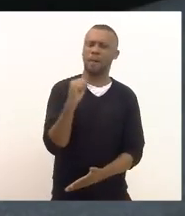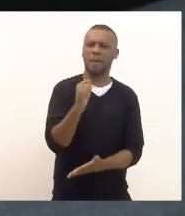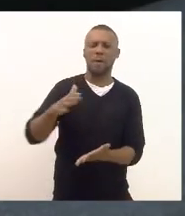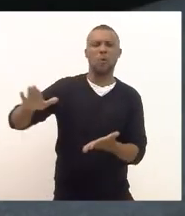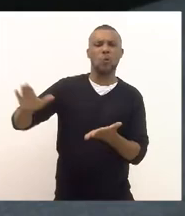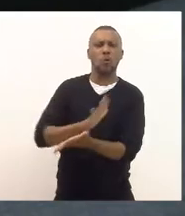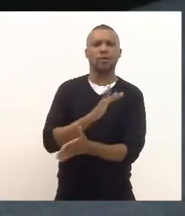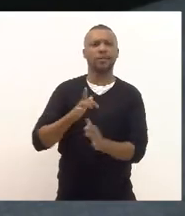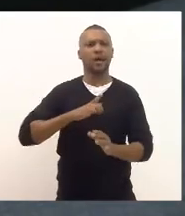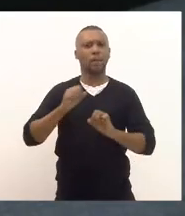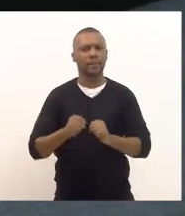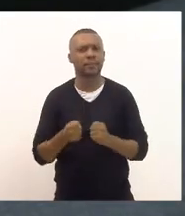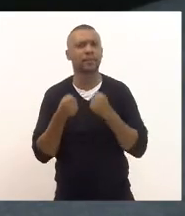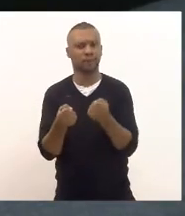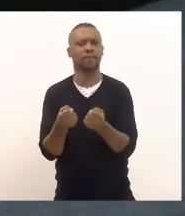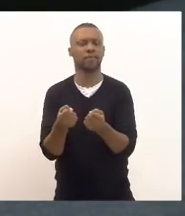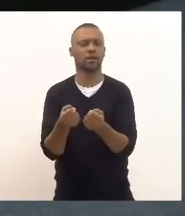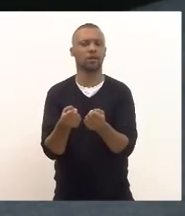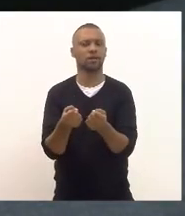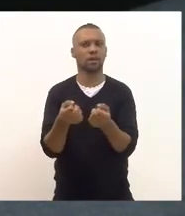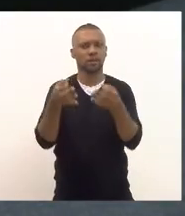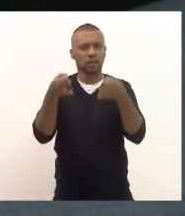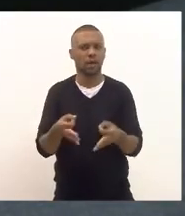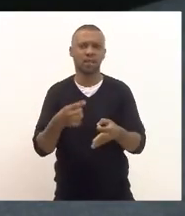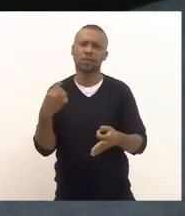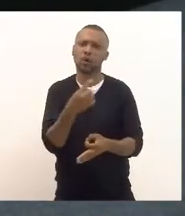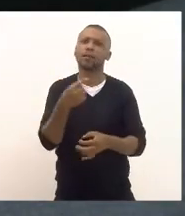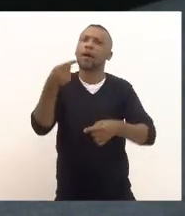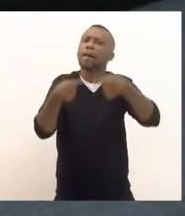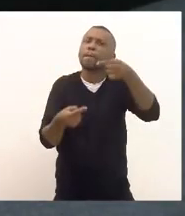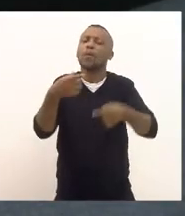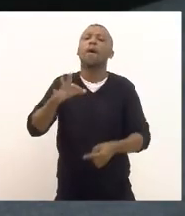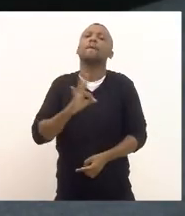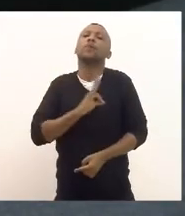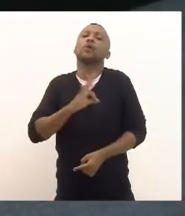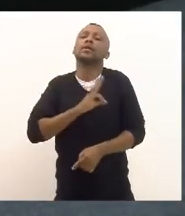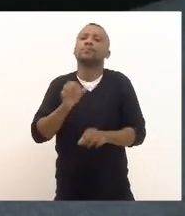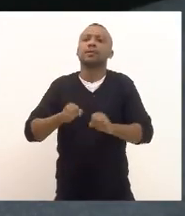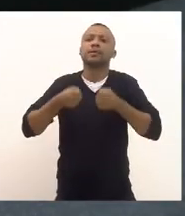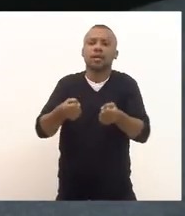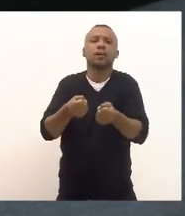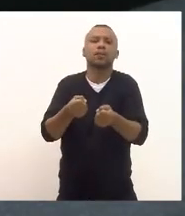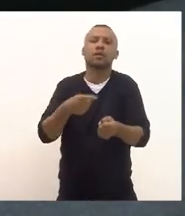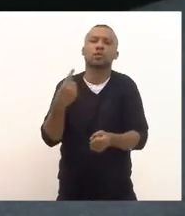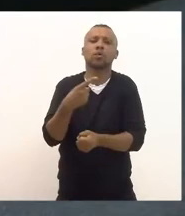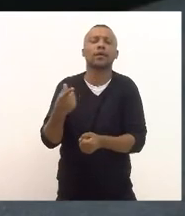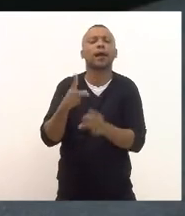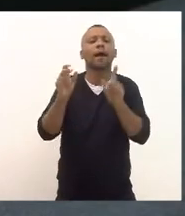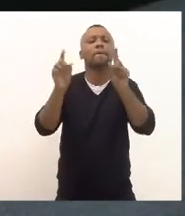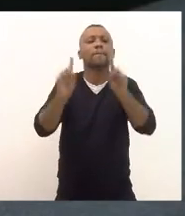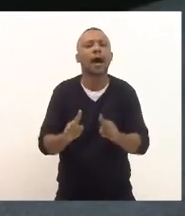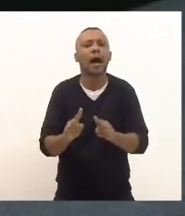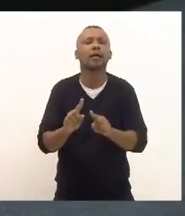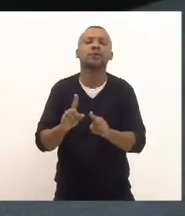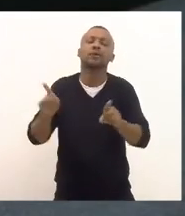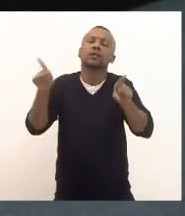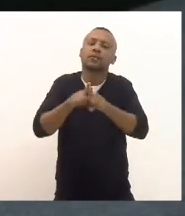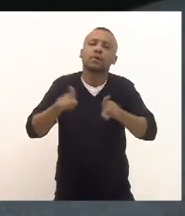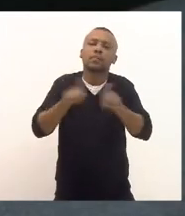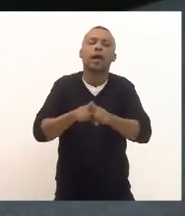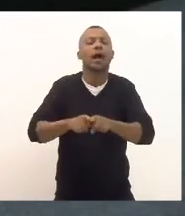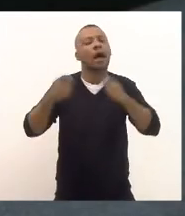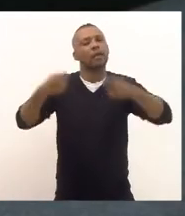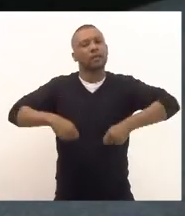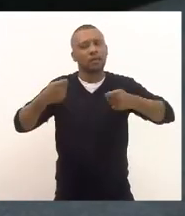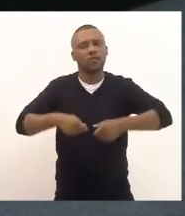que é uma defesa da nossa polícia o que é uma defesa da Paz e a necessidade